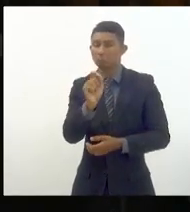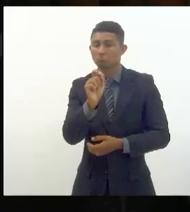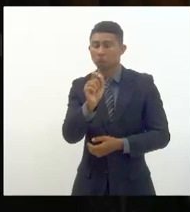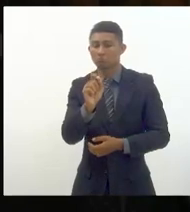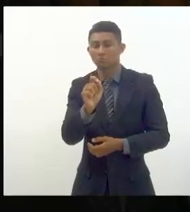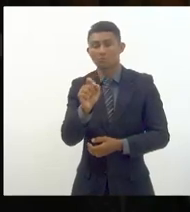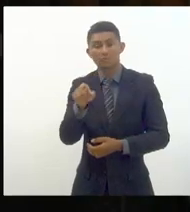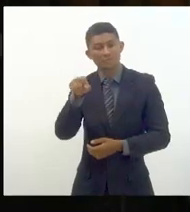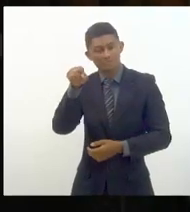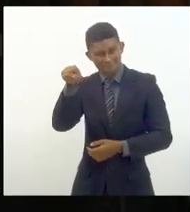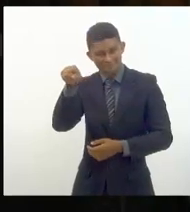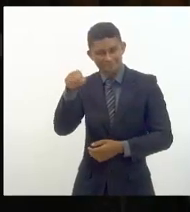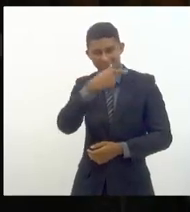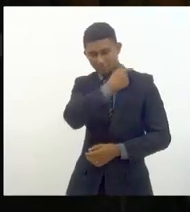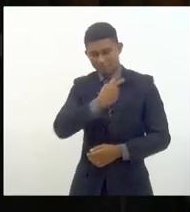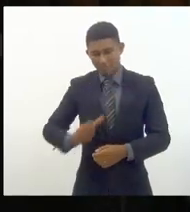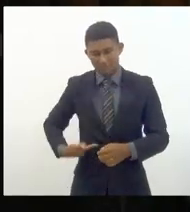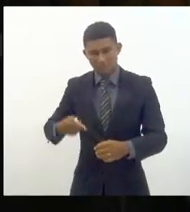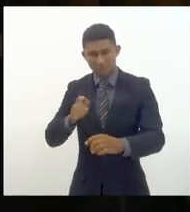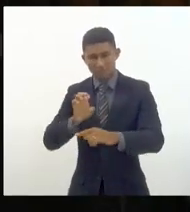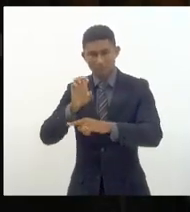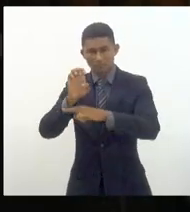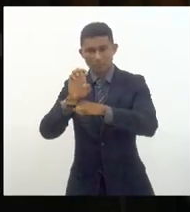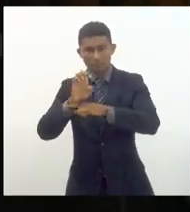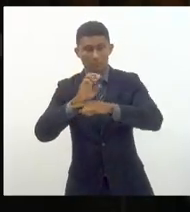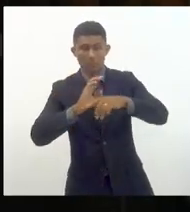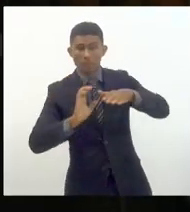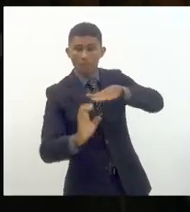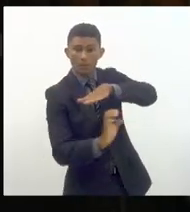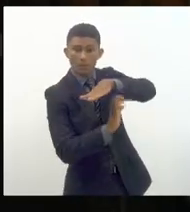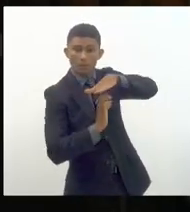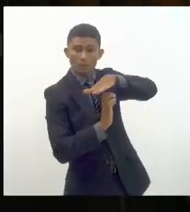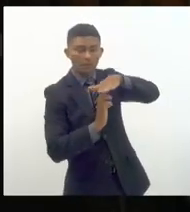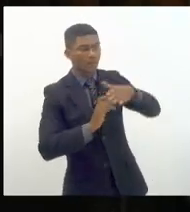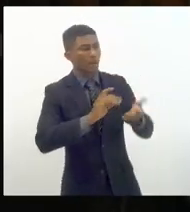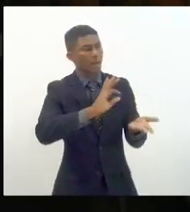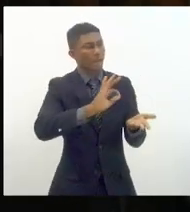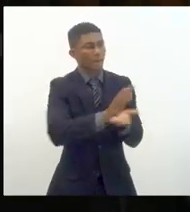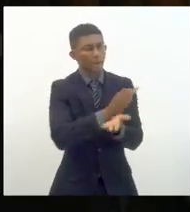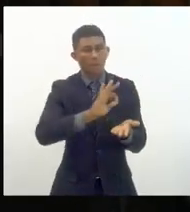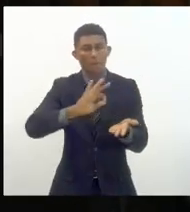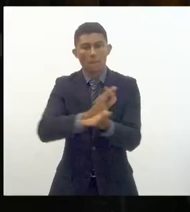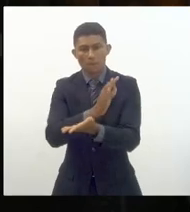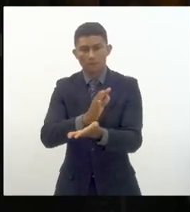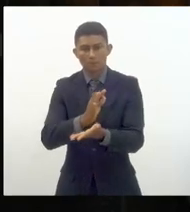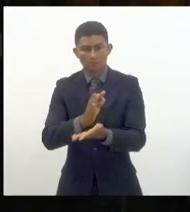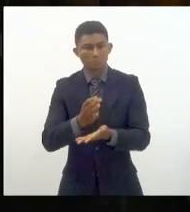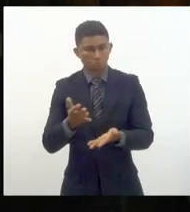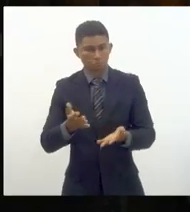contratação é de empresas Ou entidades